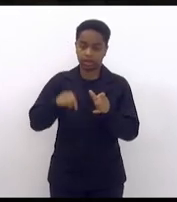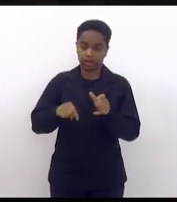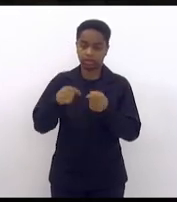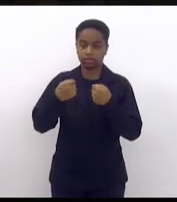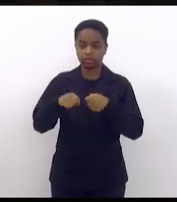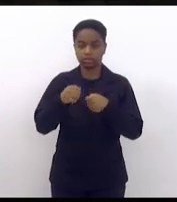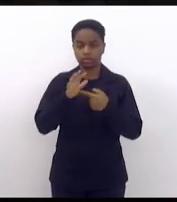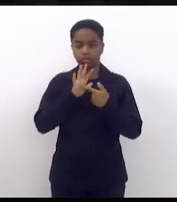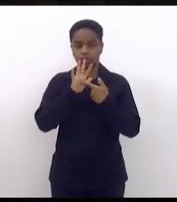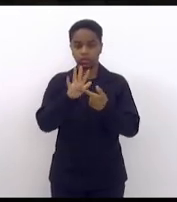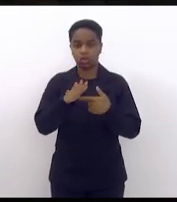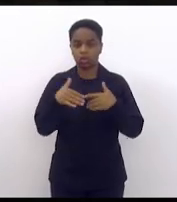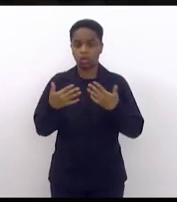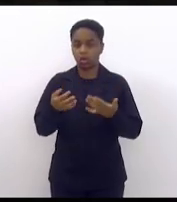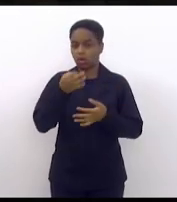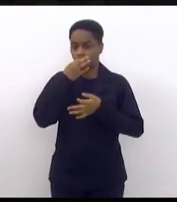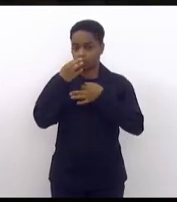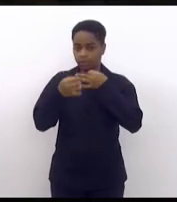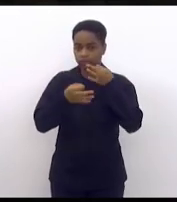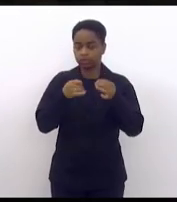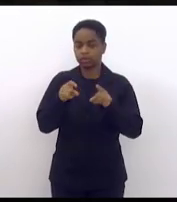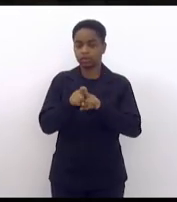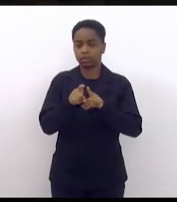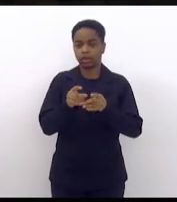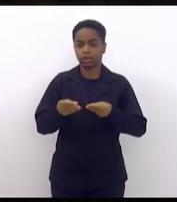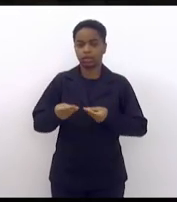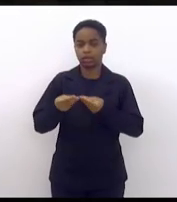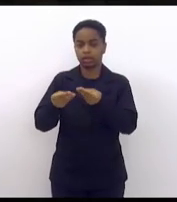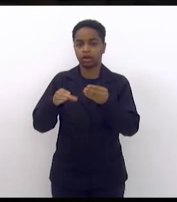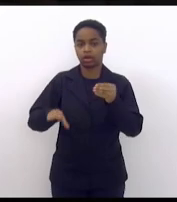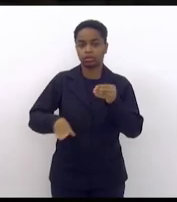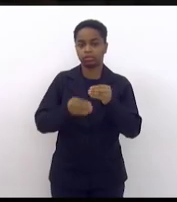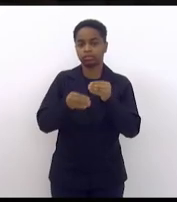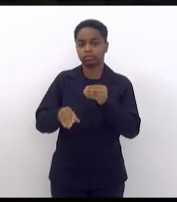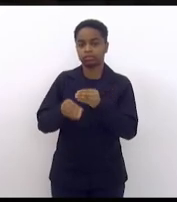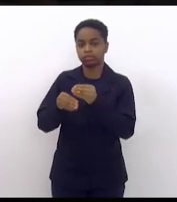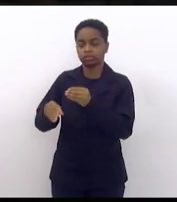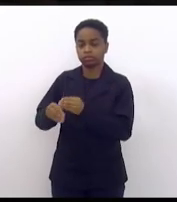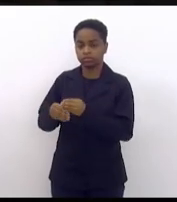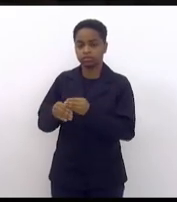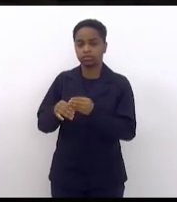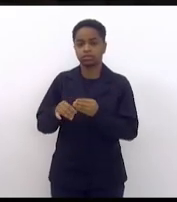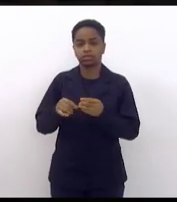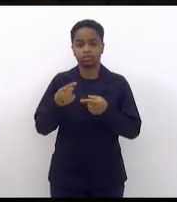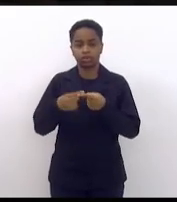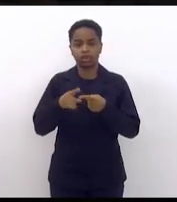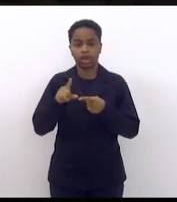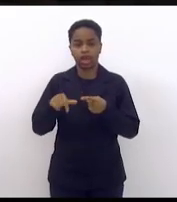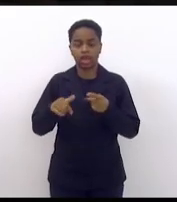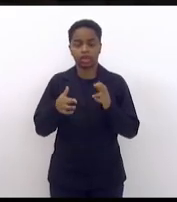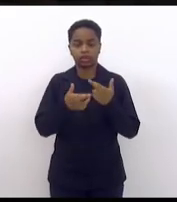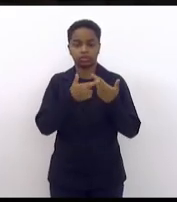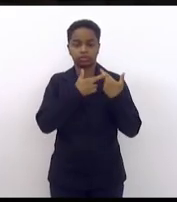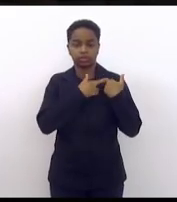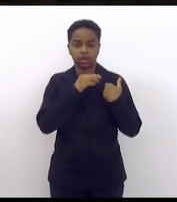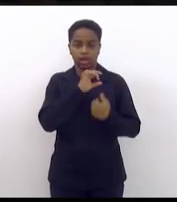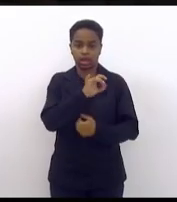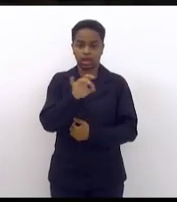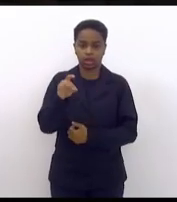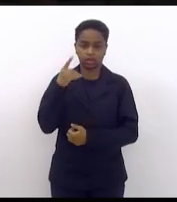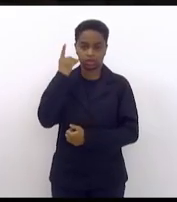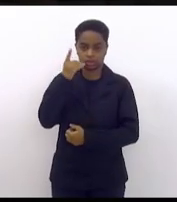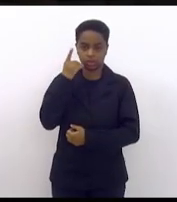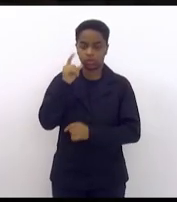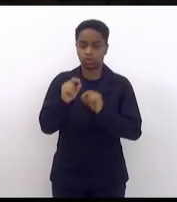emitir a sua opinião e entregar as suas contribuições em nome daquilo que é função principal de cada parlamentar, que